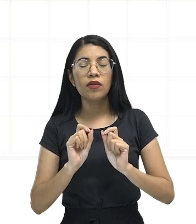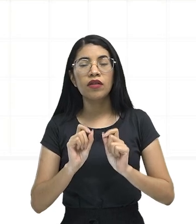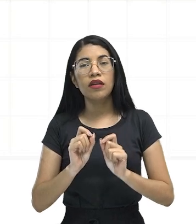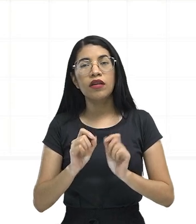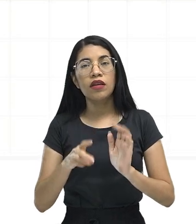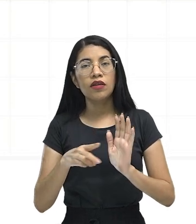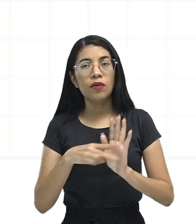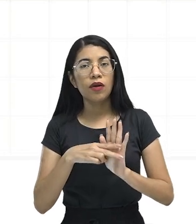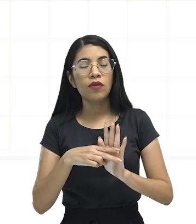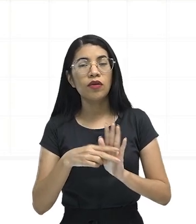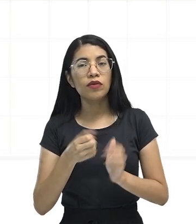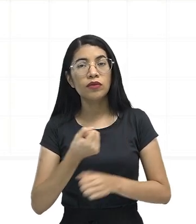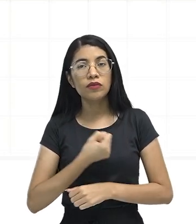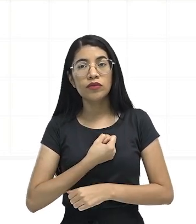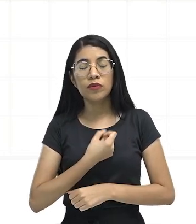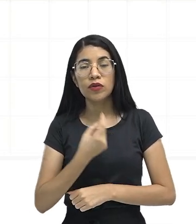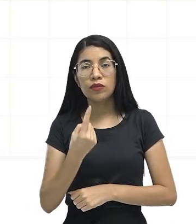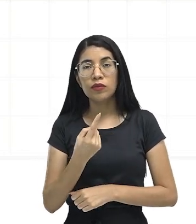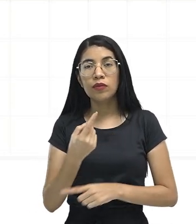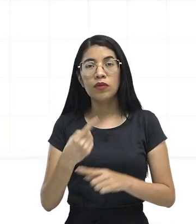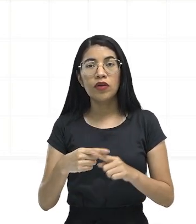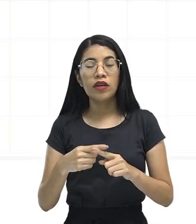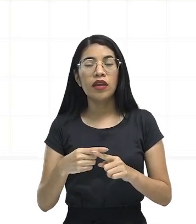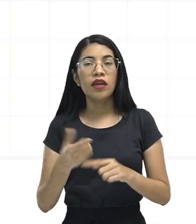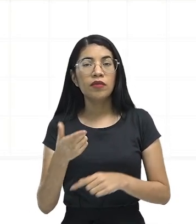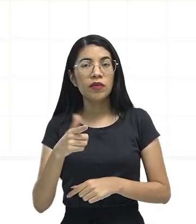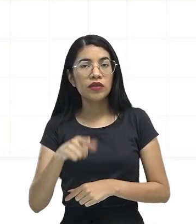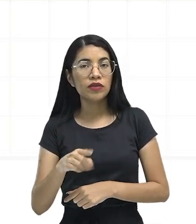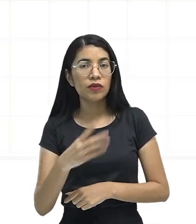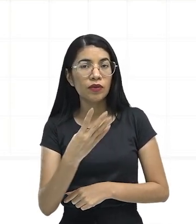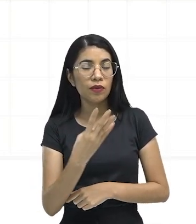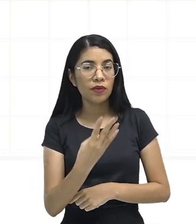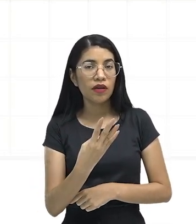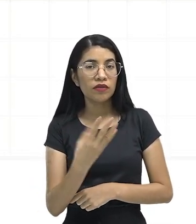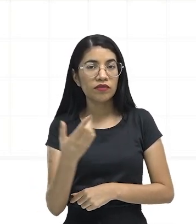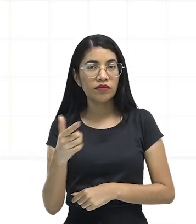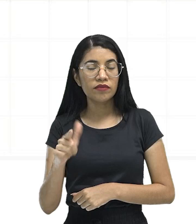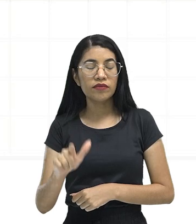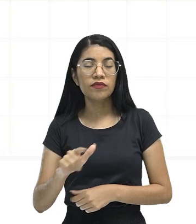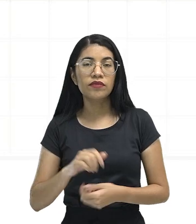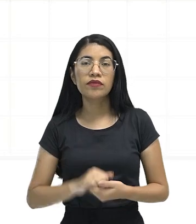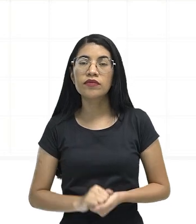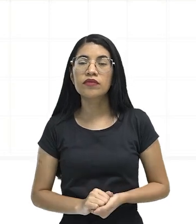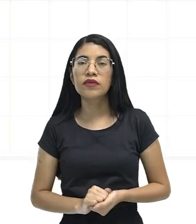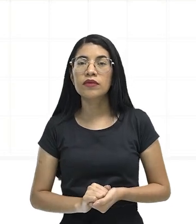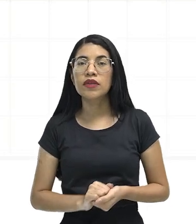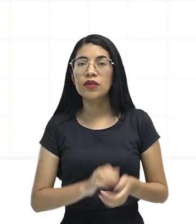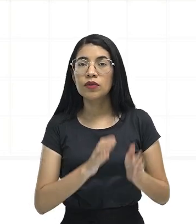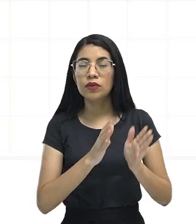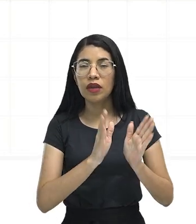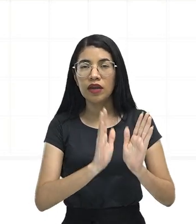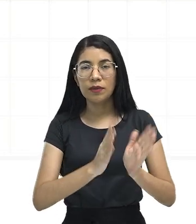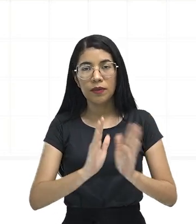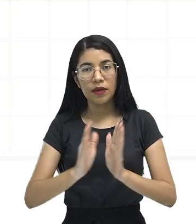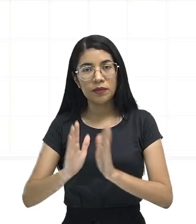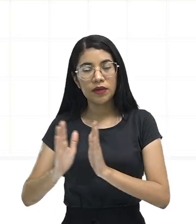igual a 1, já que ele saiu 4 vezes, né? Ou seja, durante a partida,